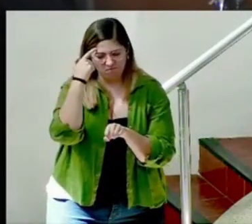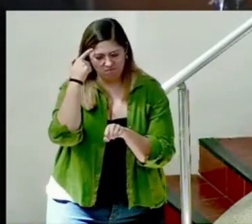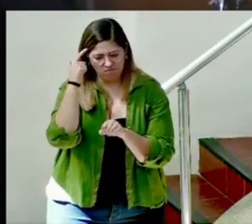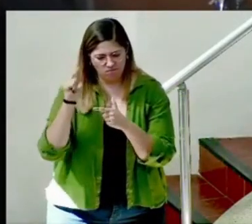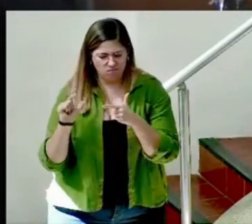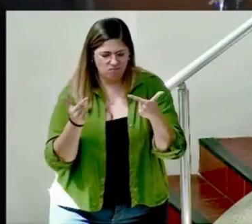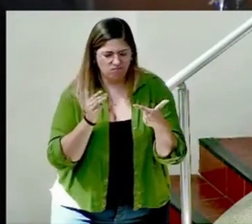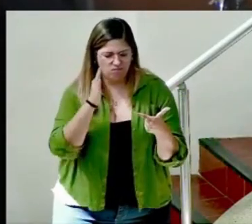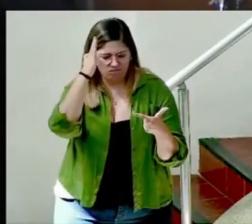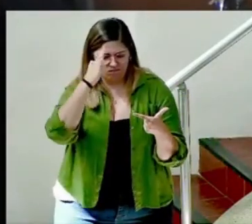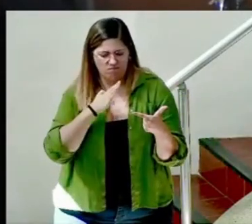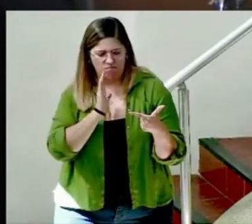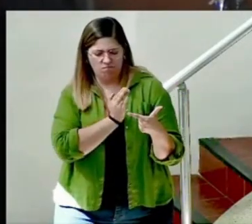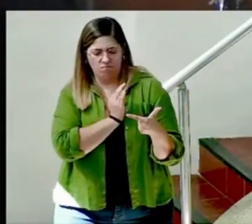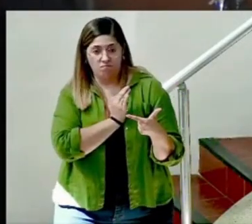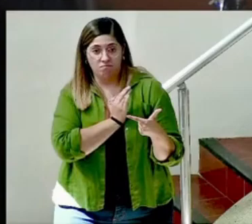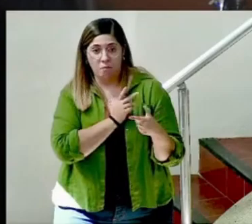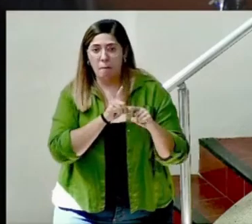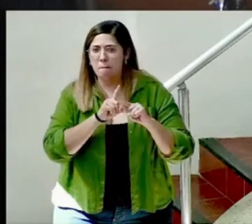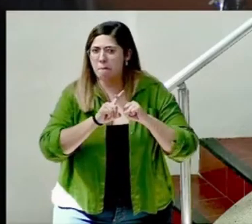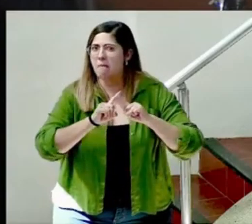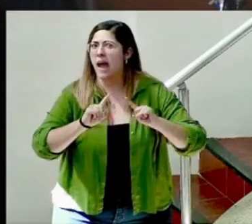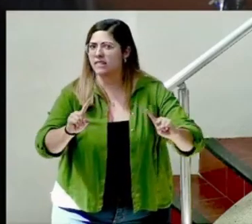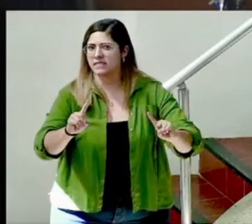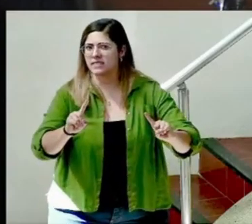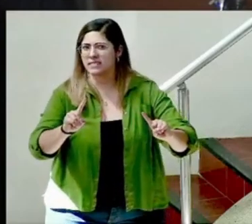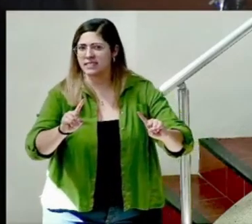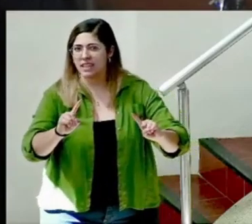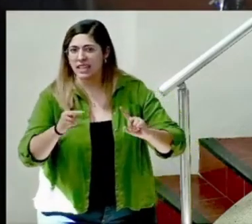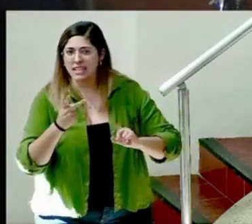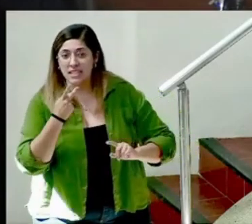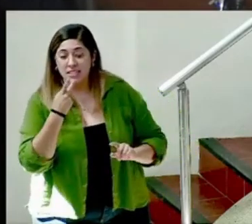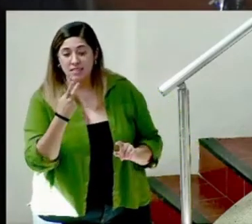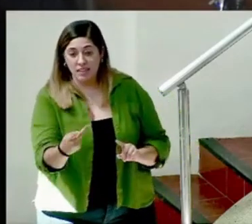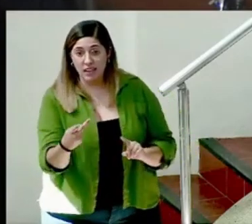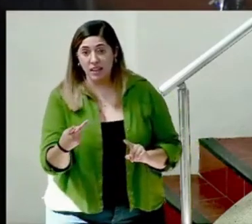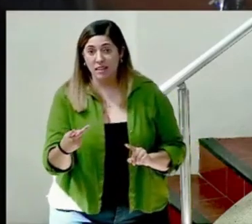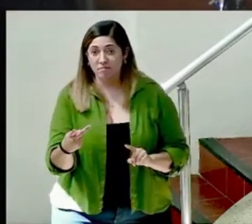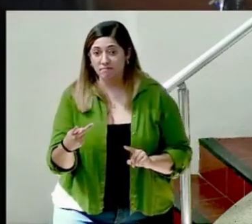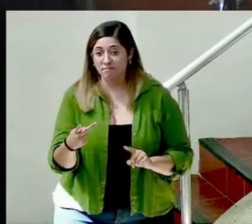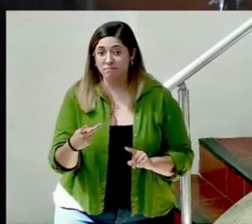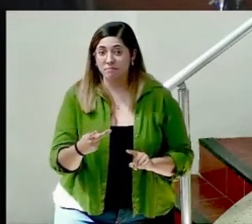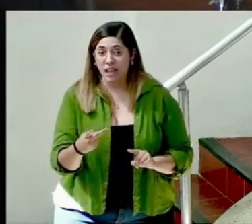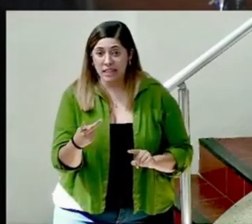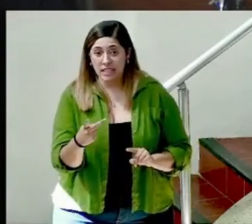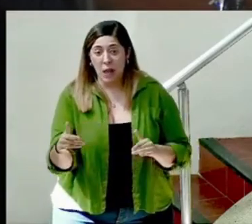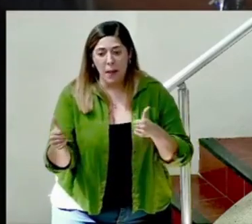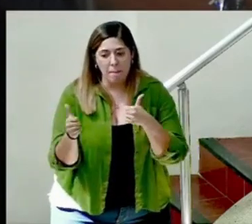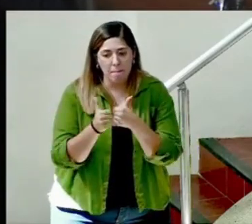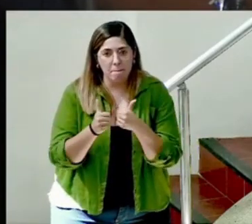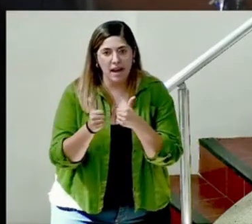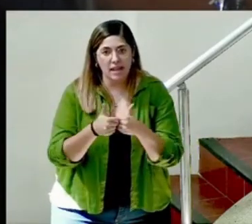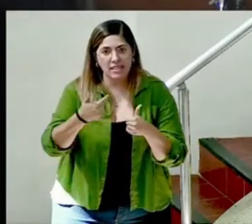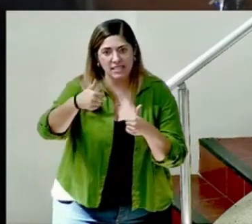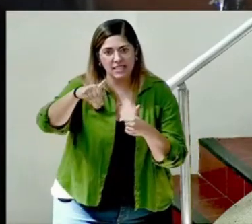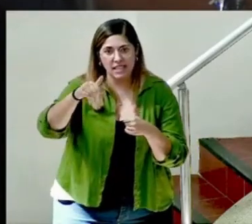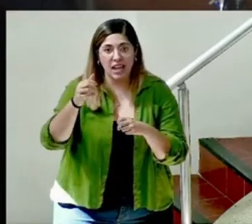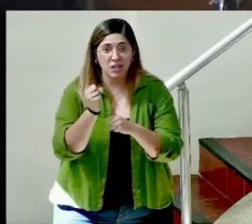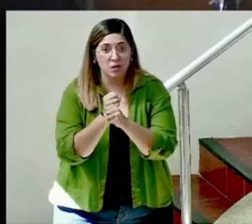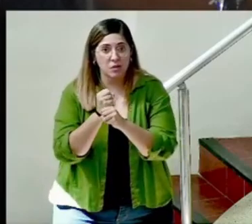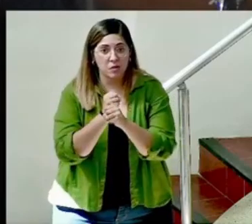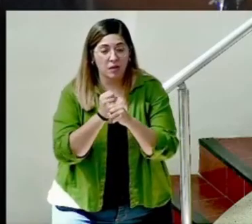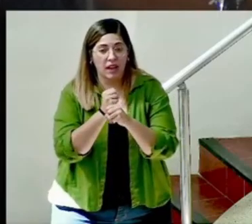em seu coração. E vocês digam, está próximo o 7º ano, o ano do perdão das